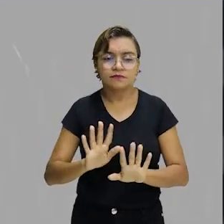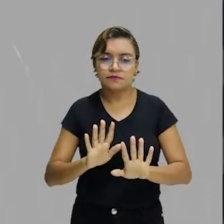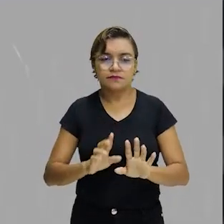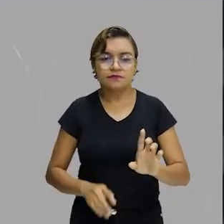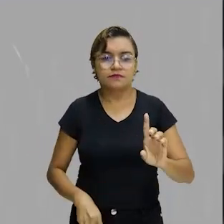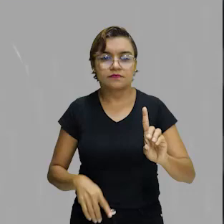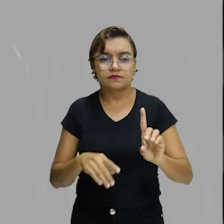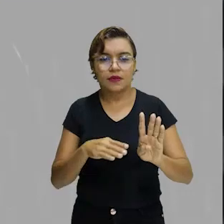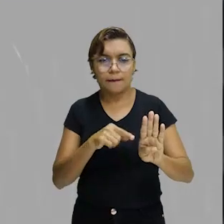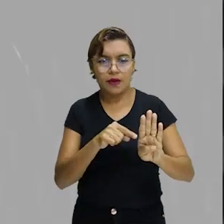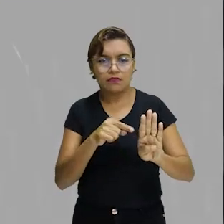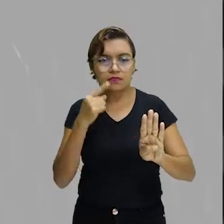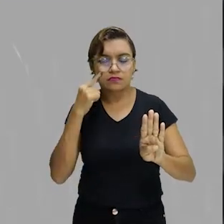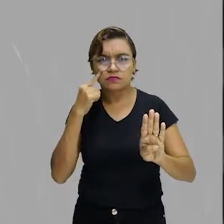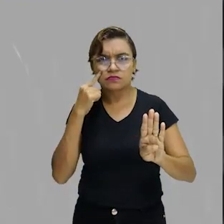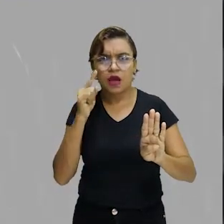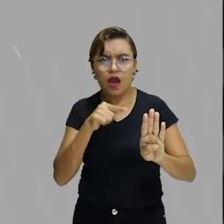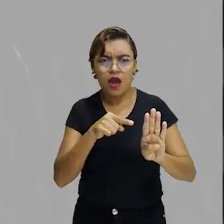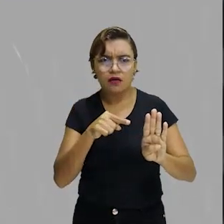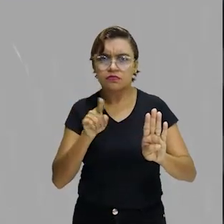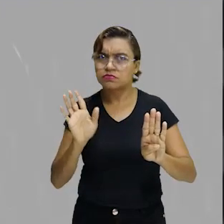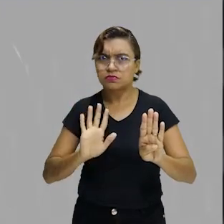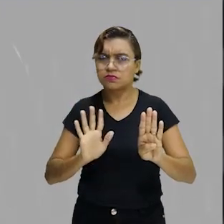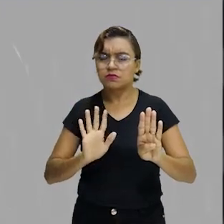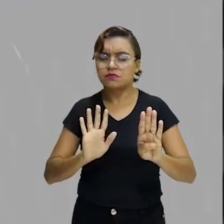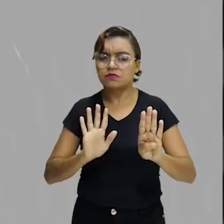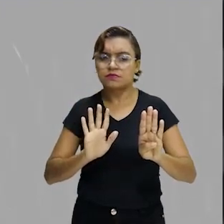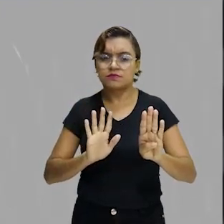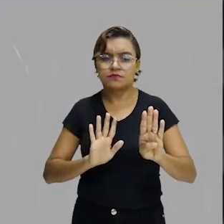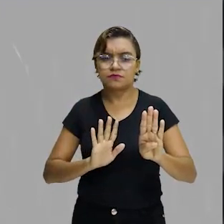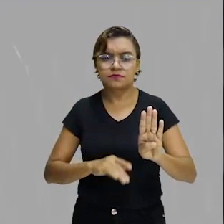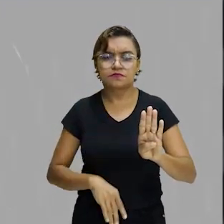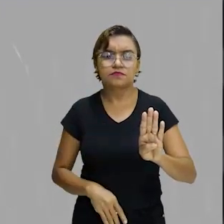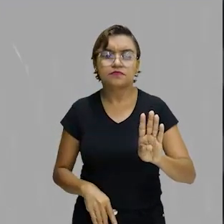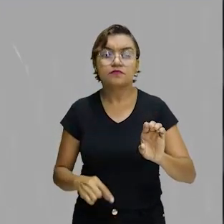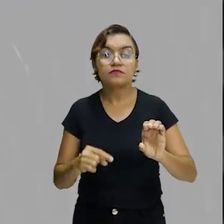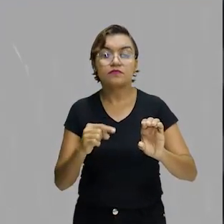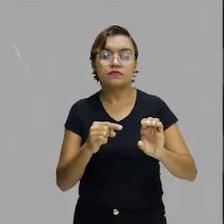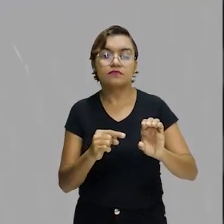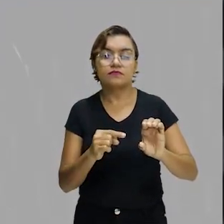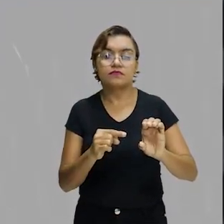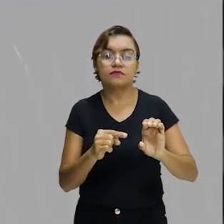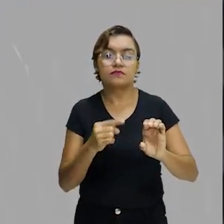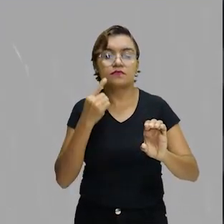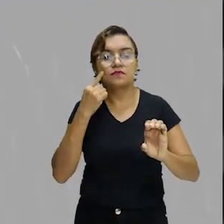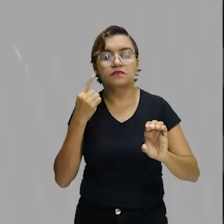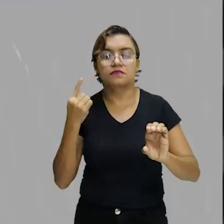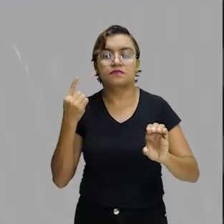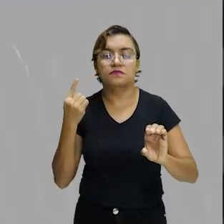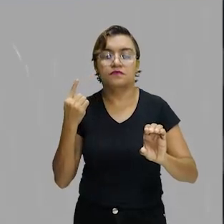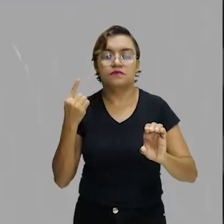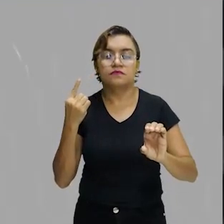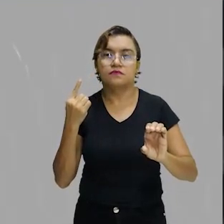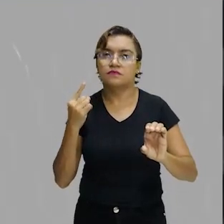são negativas, não é o caso. Nem está assim, e nem existe essa regra para validar. Todas